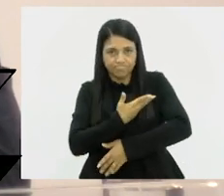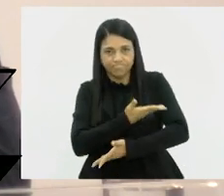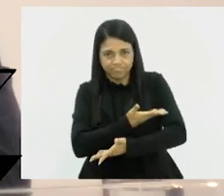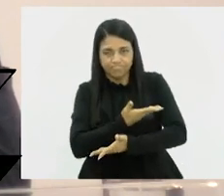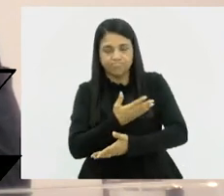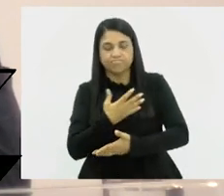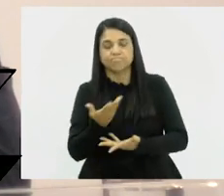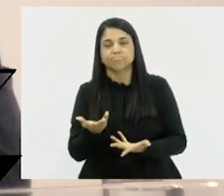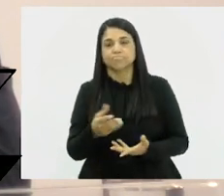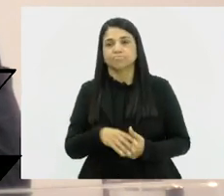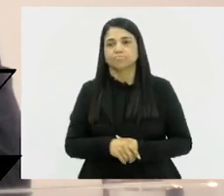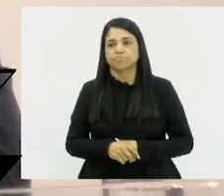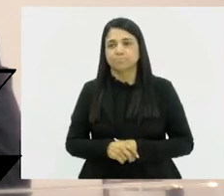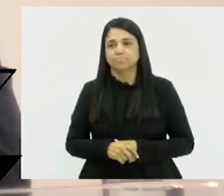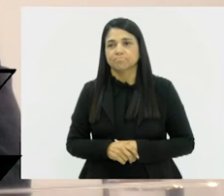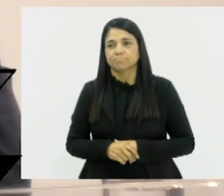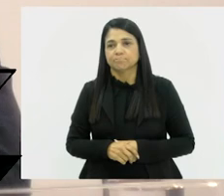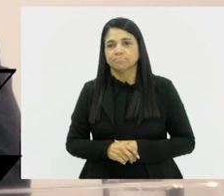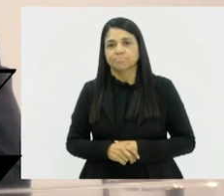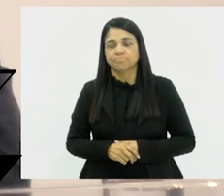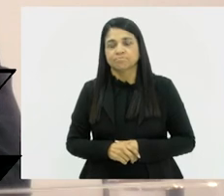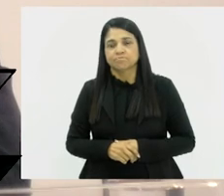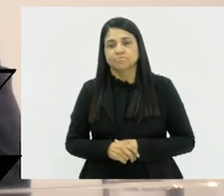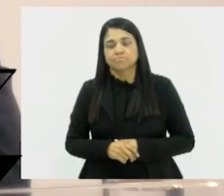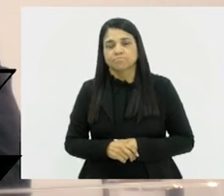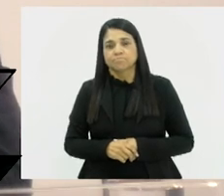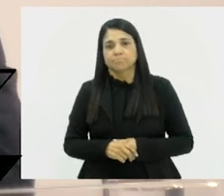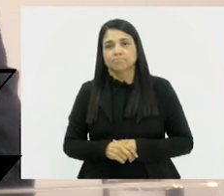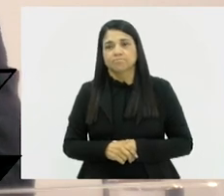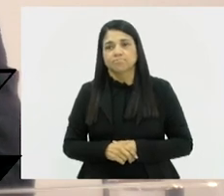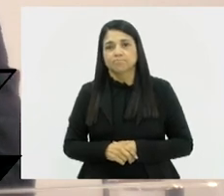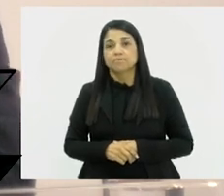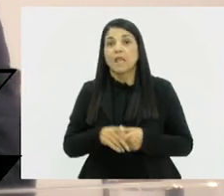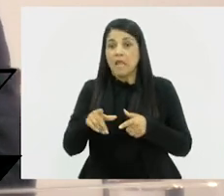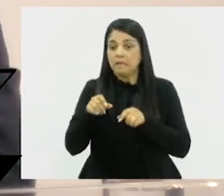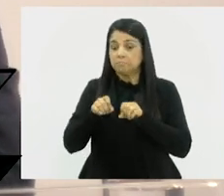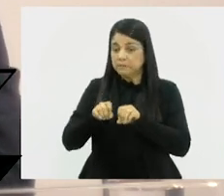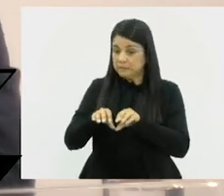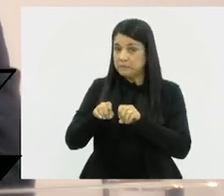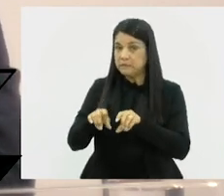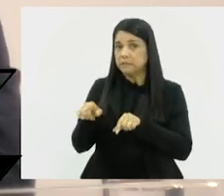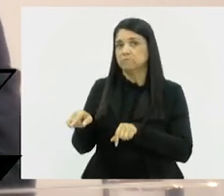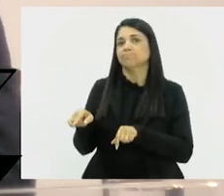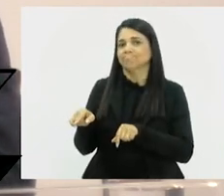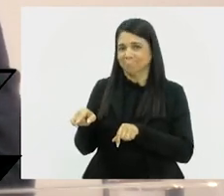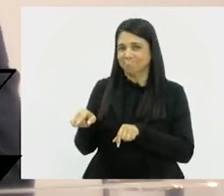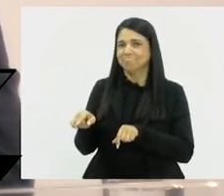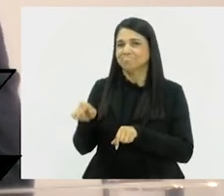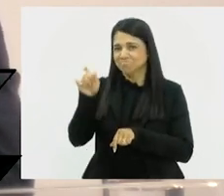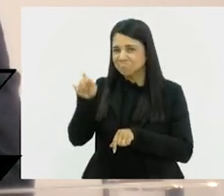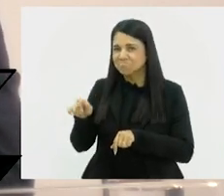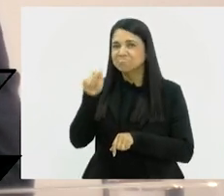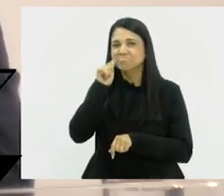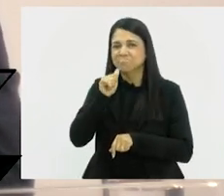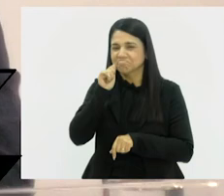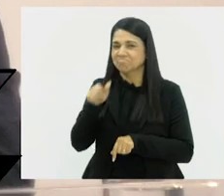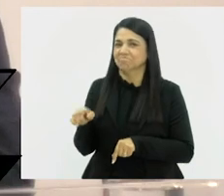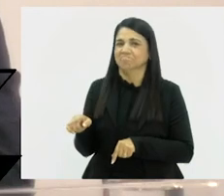né? E ela, de uma forma assim, até que nos ensina, né, que ela de forma nenhuma